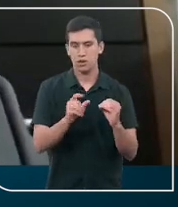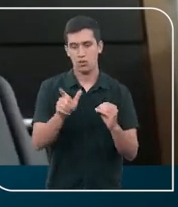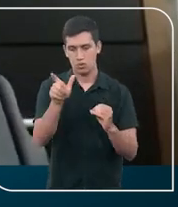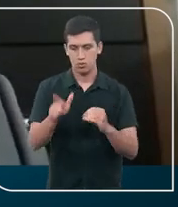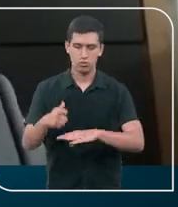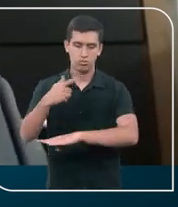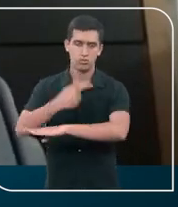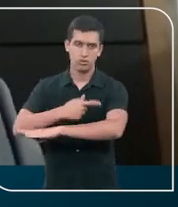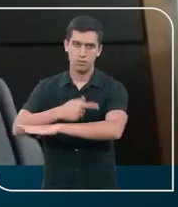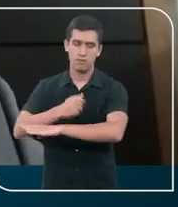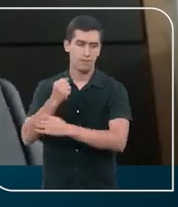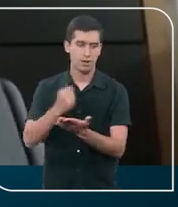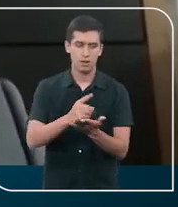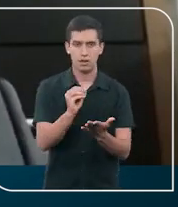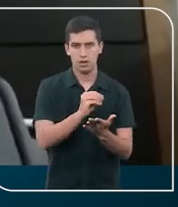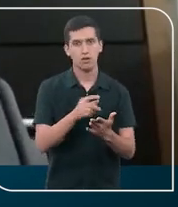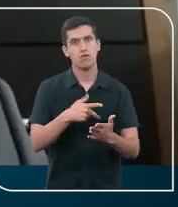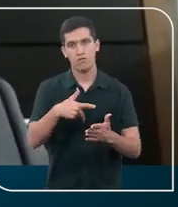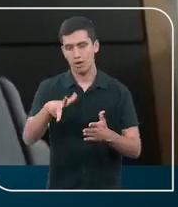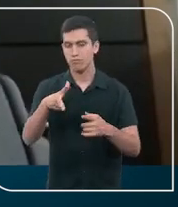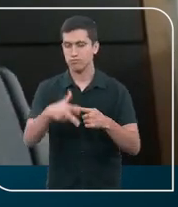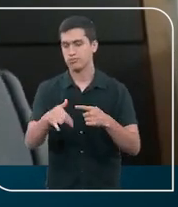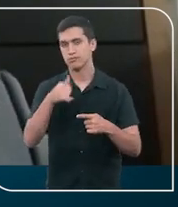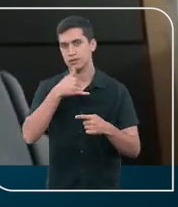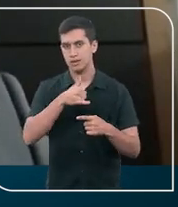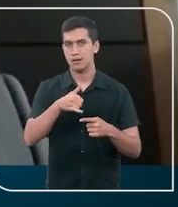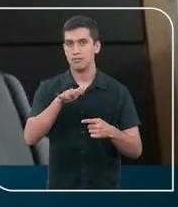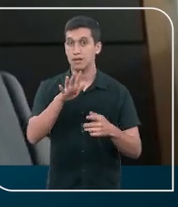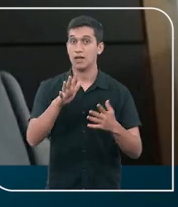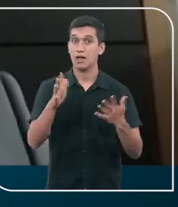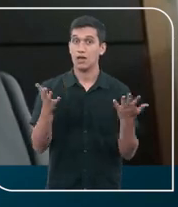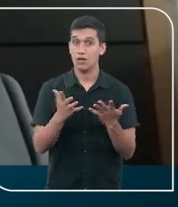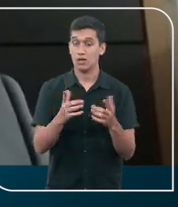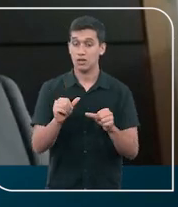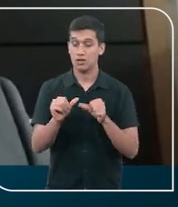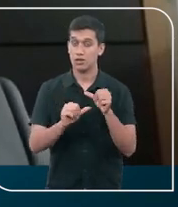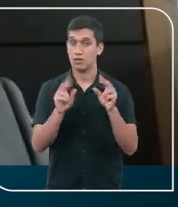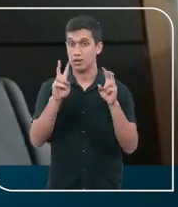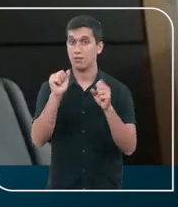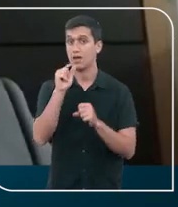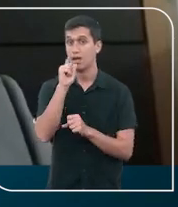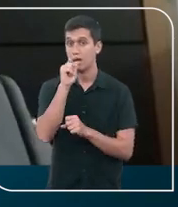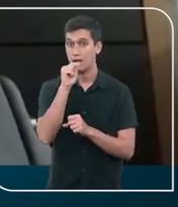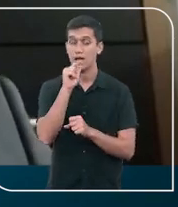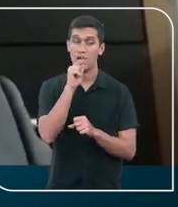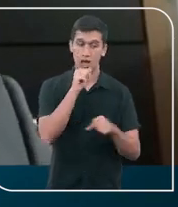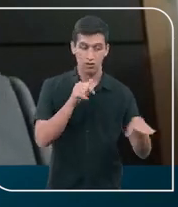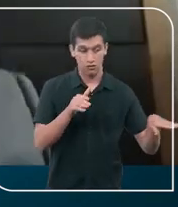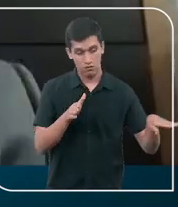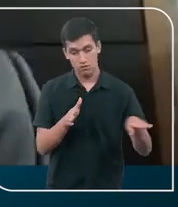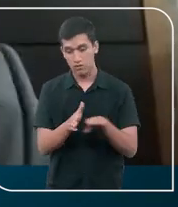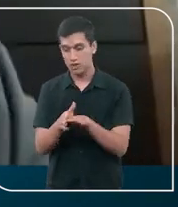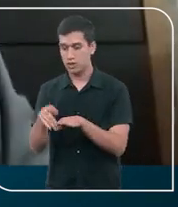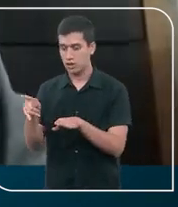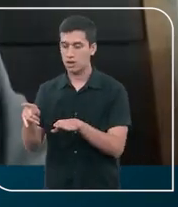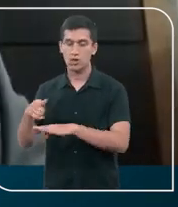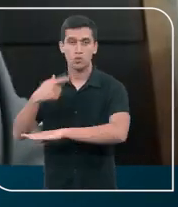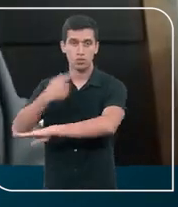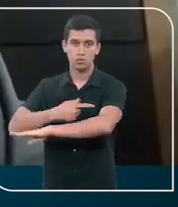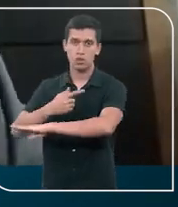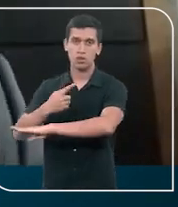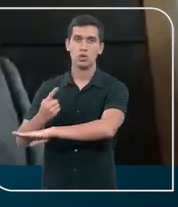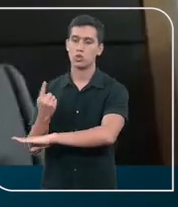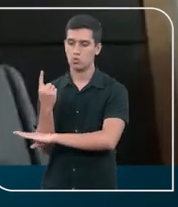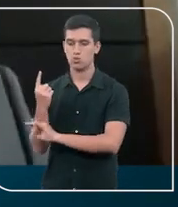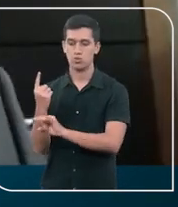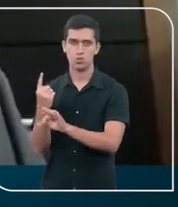uma relação de consumo. No caso da água, quase sempre a água chega até o condomínio e há um único hidrômetro. Isso aí é fonte